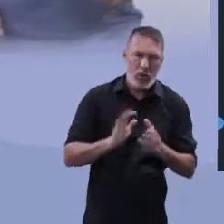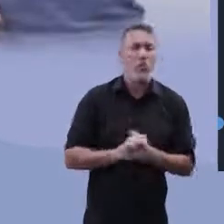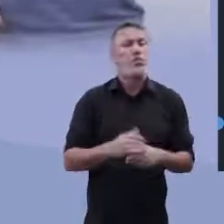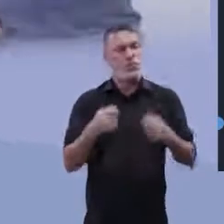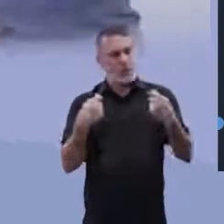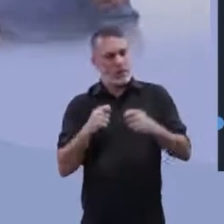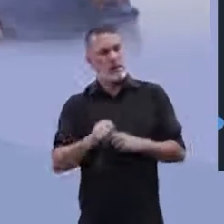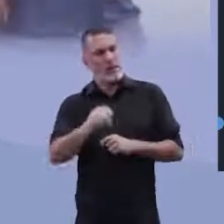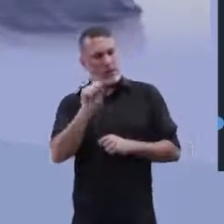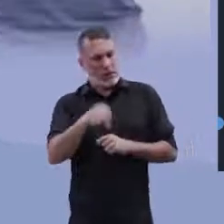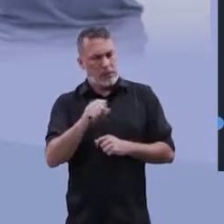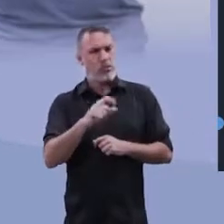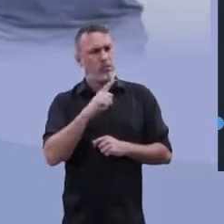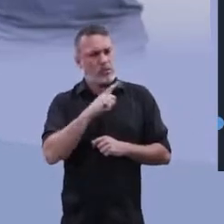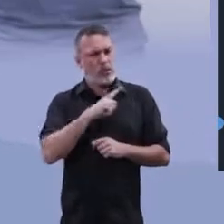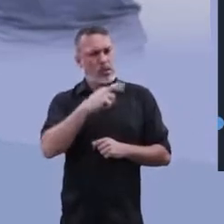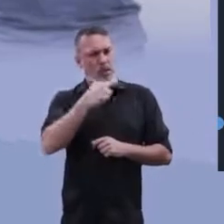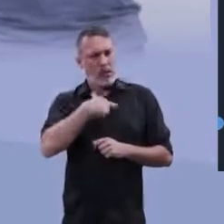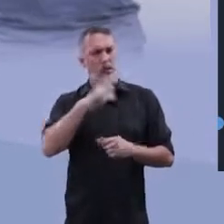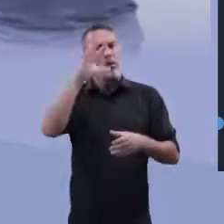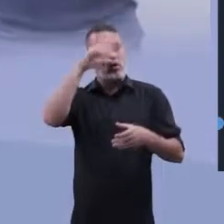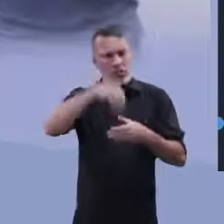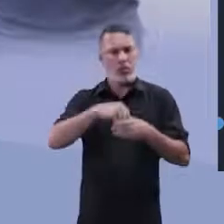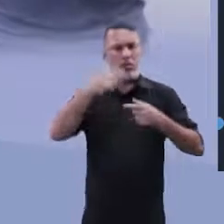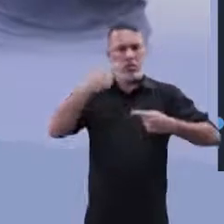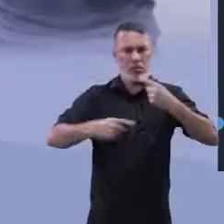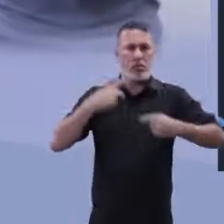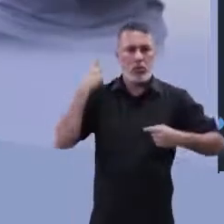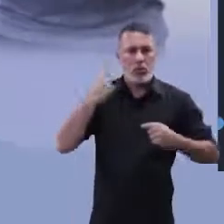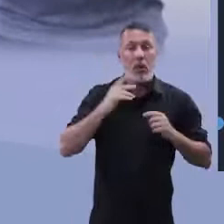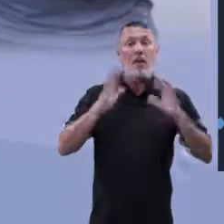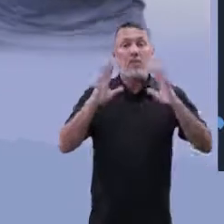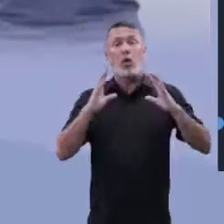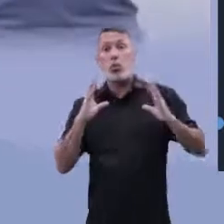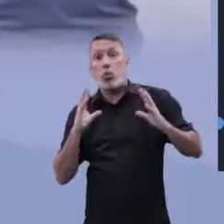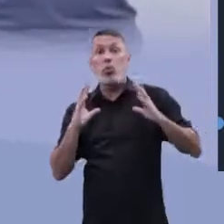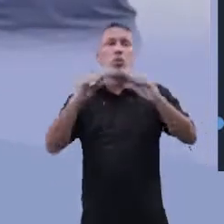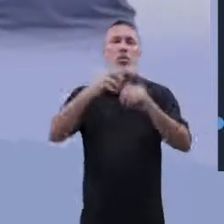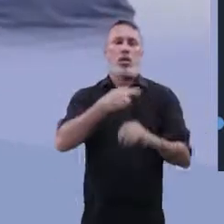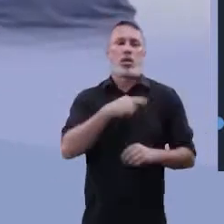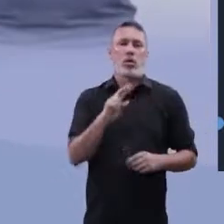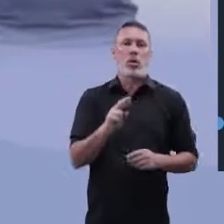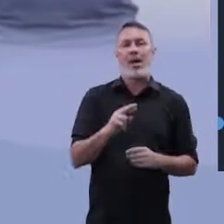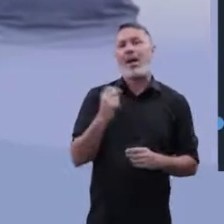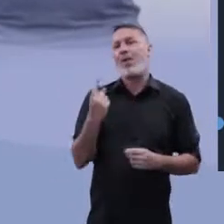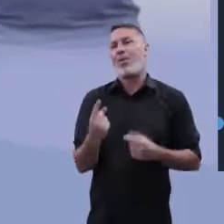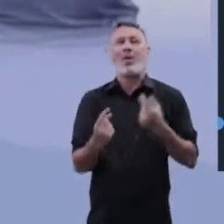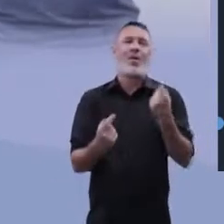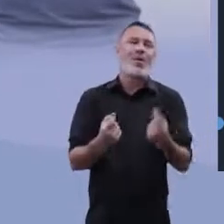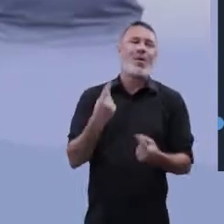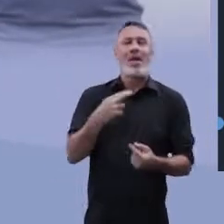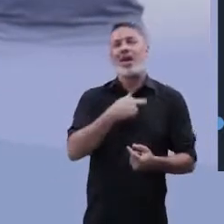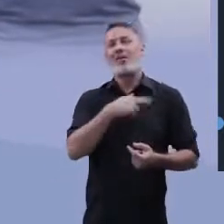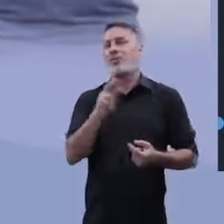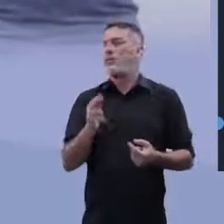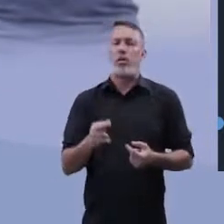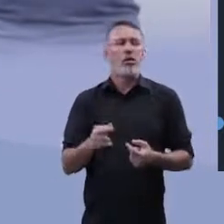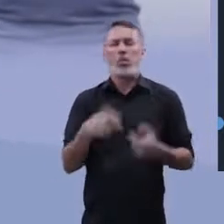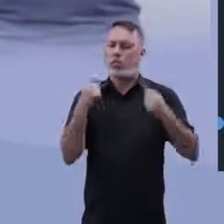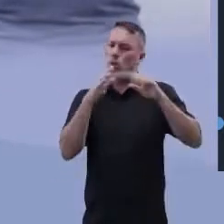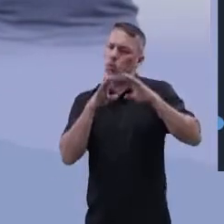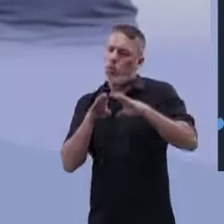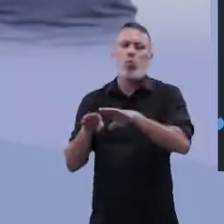necessário, sim, que haja uma intervenção religiosa na política, mas de todas as religiões, para que assim